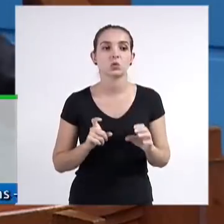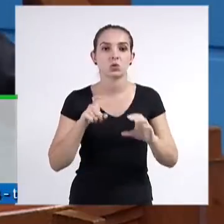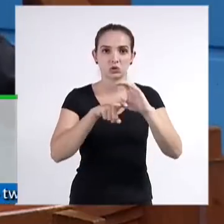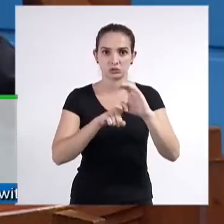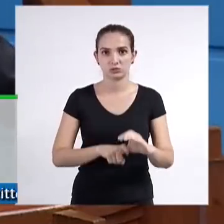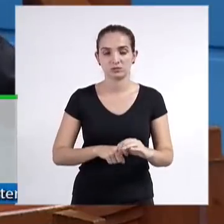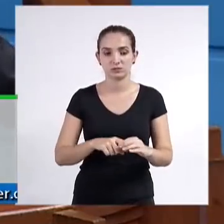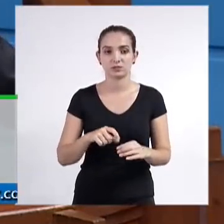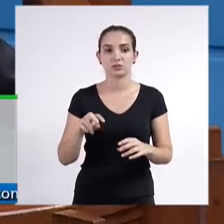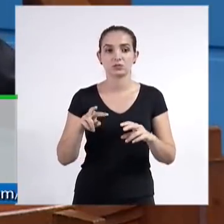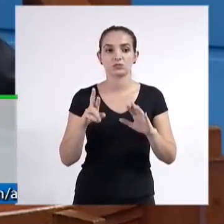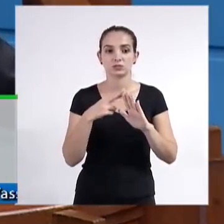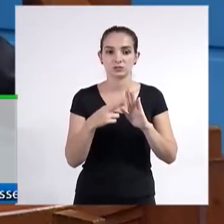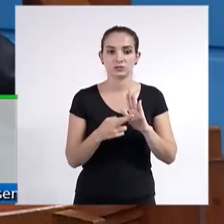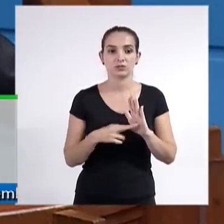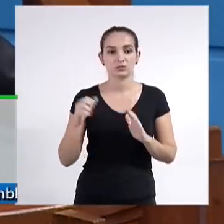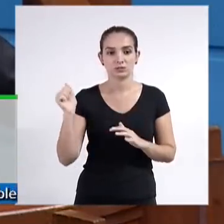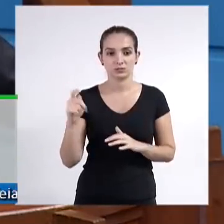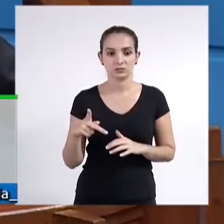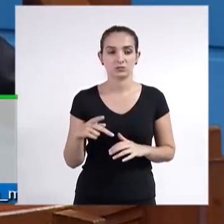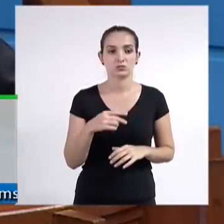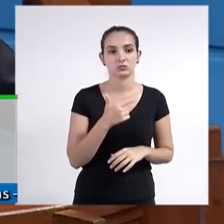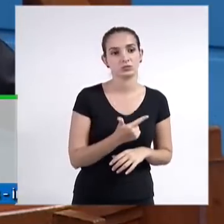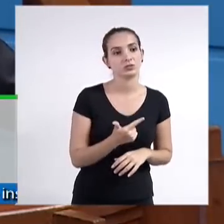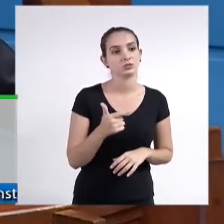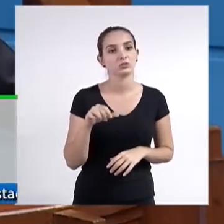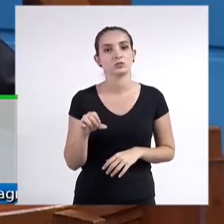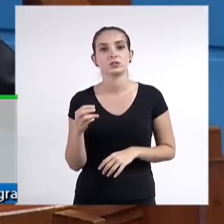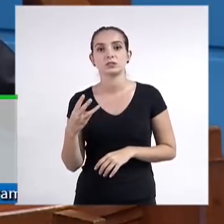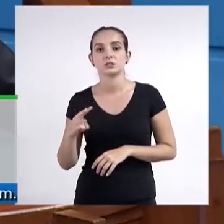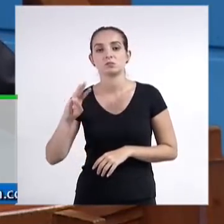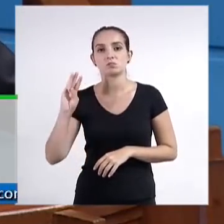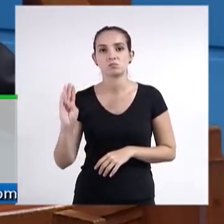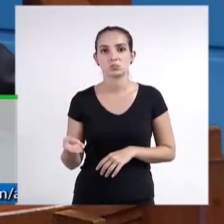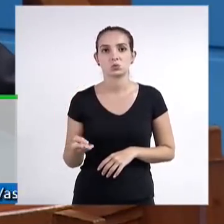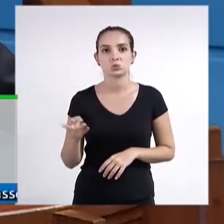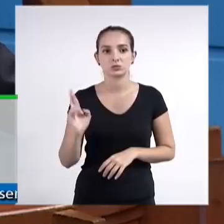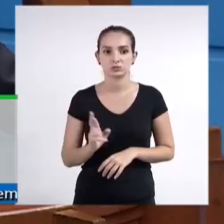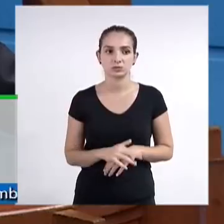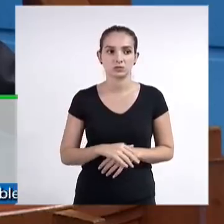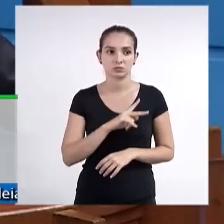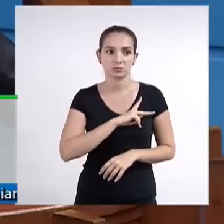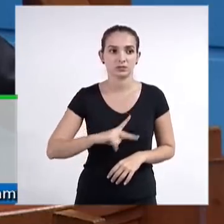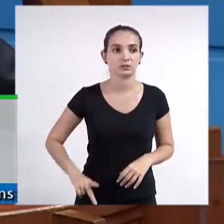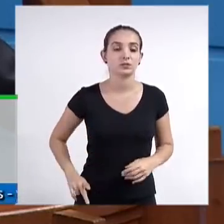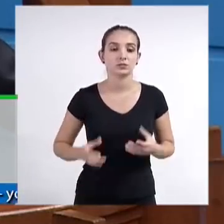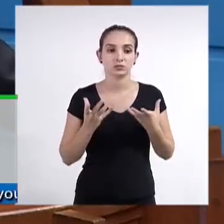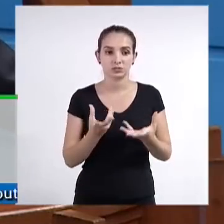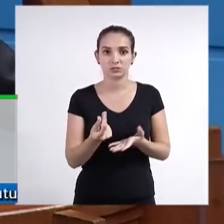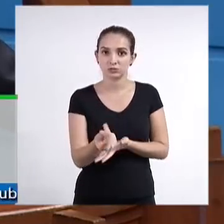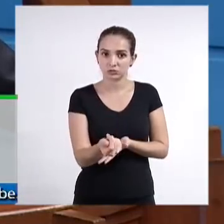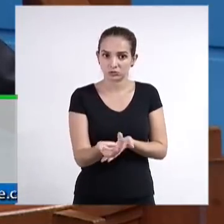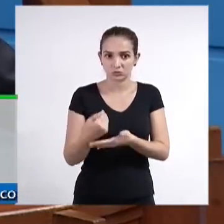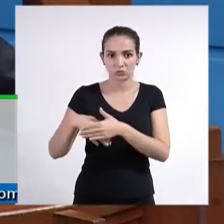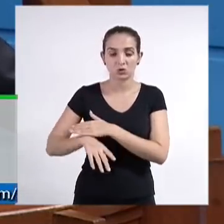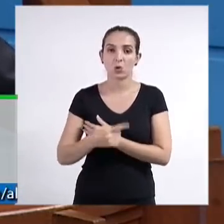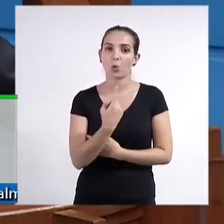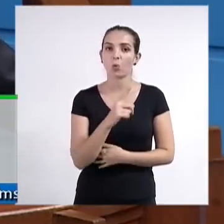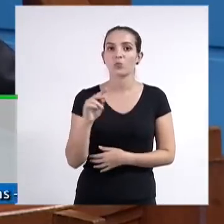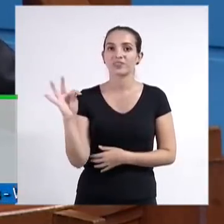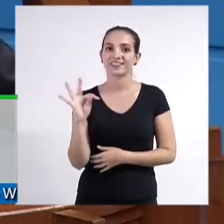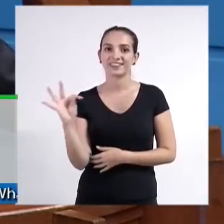de 292,3 bilhões de reais. O presidente estima arrecadar, nos próximos 12 anos, 1,5